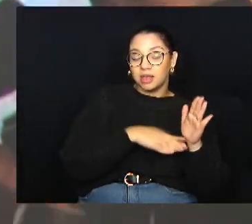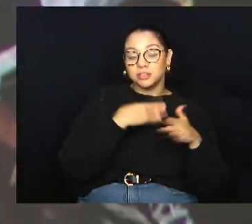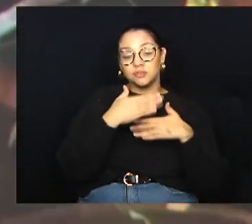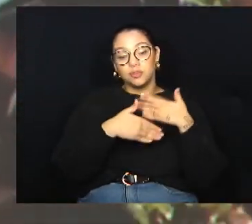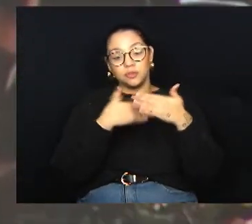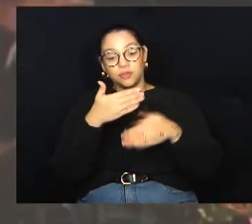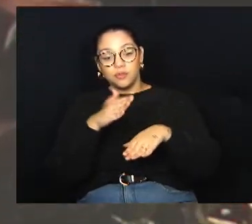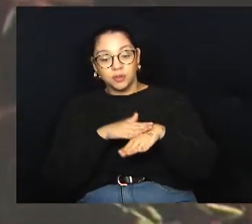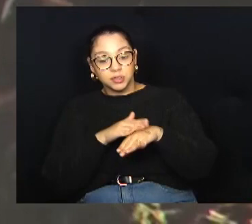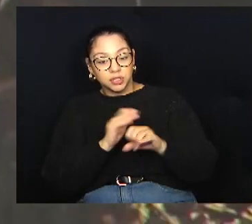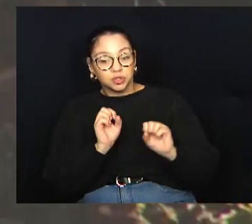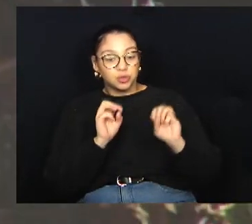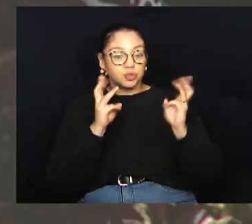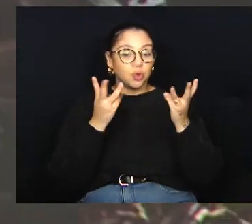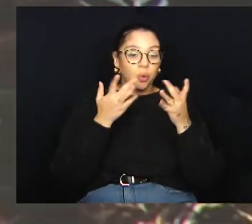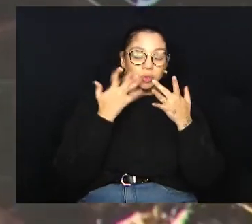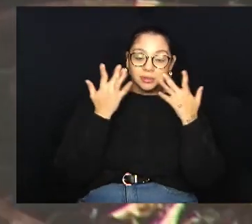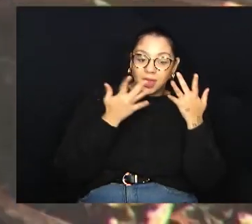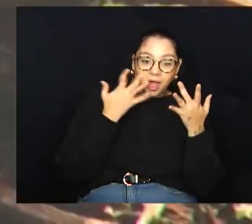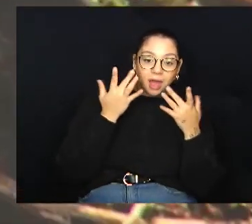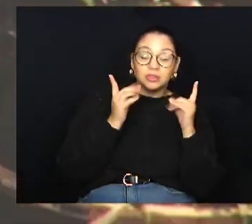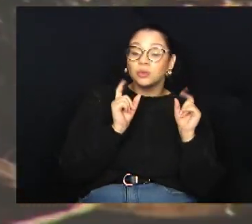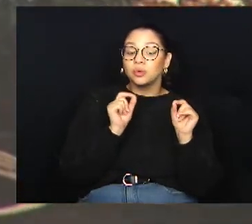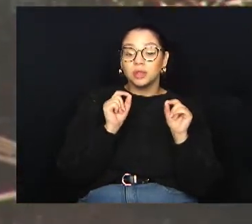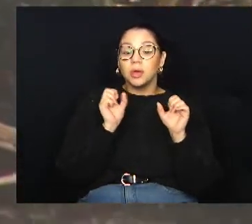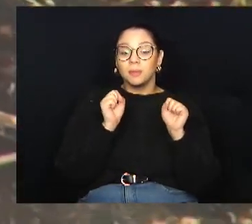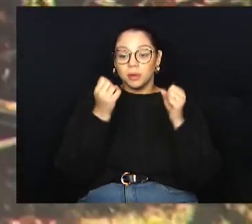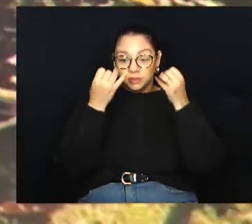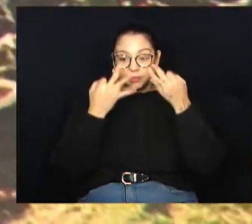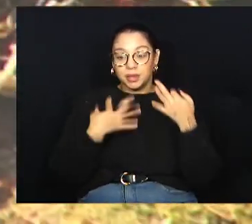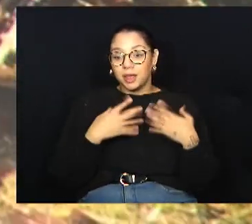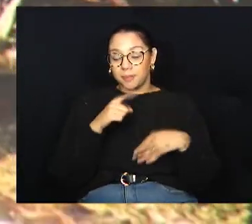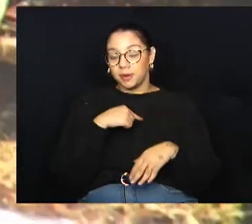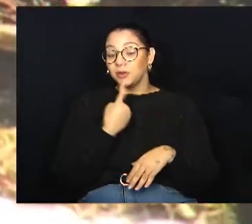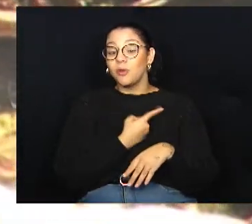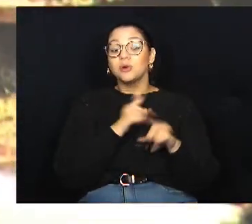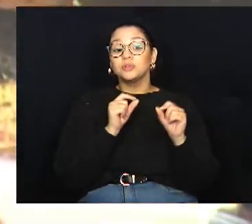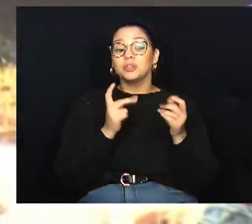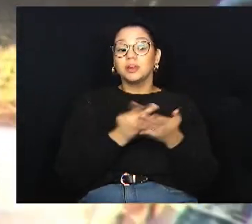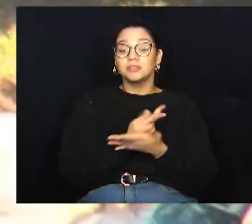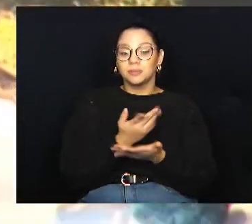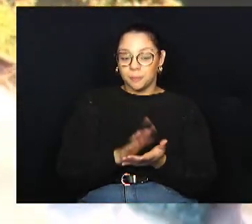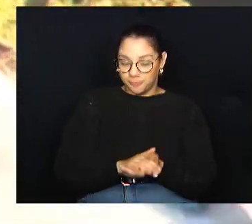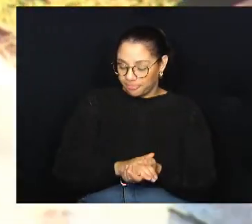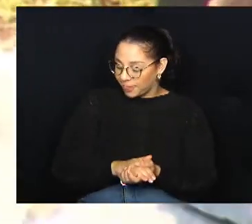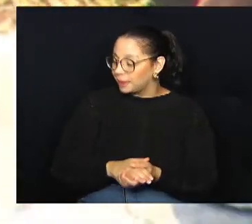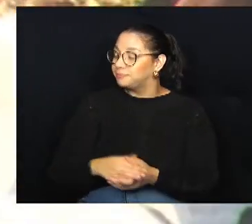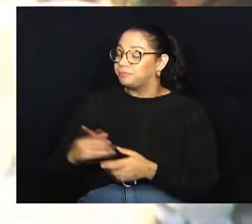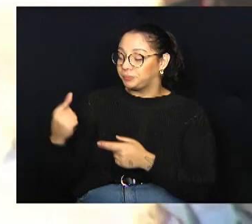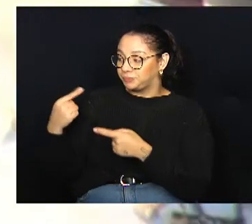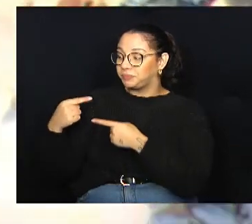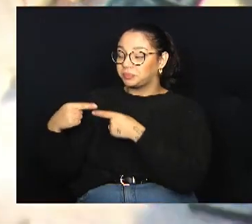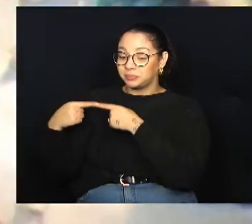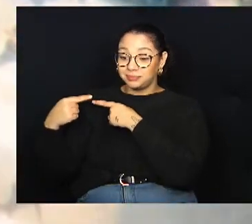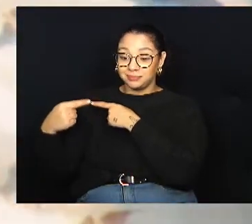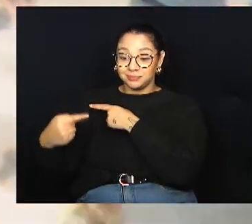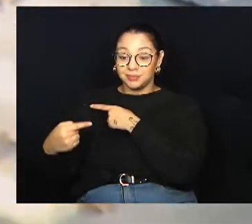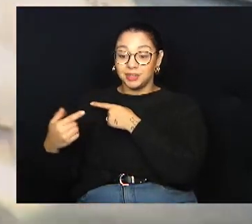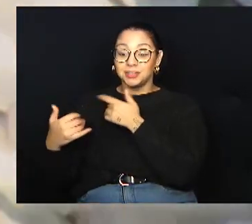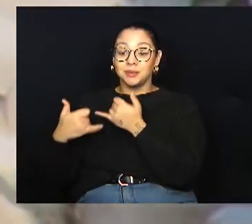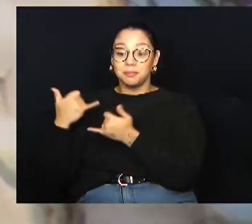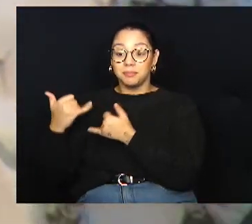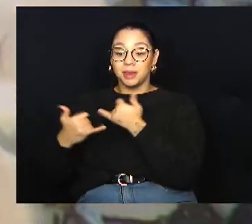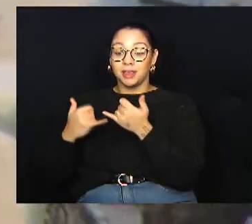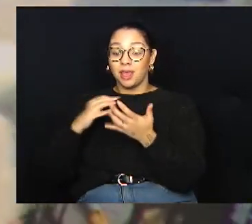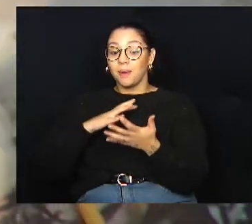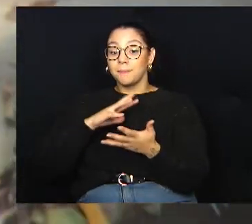vai ter show, peça de teatro. Conta aqui pra gente o que vai acontecer. Como essa Semana do Brincar é uma semana mundial, a gente